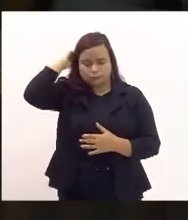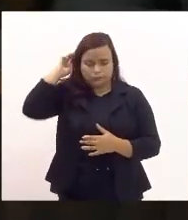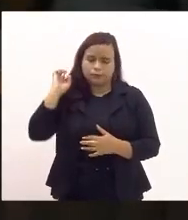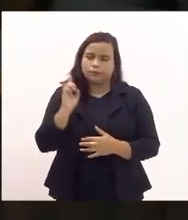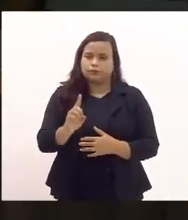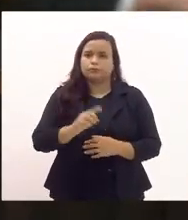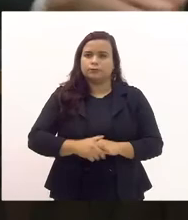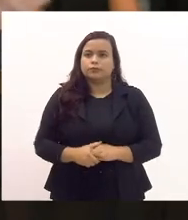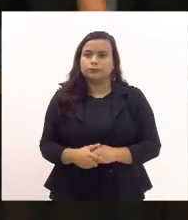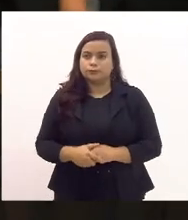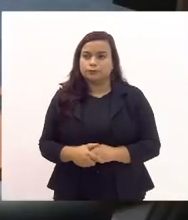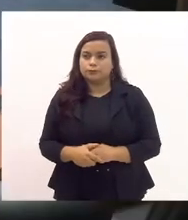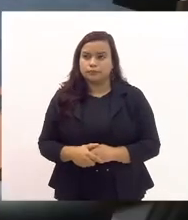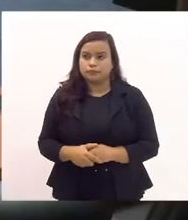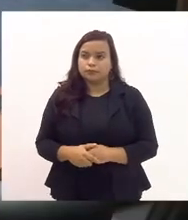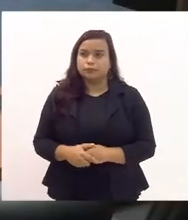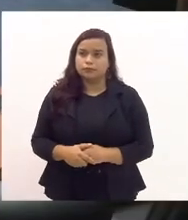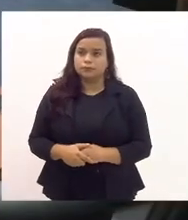ativo